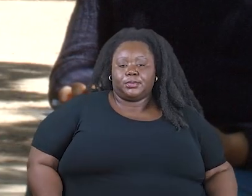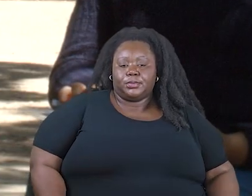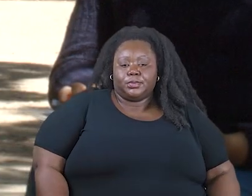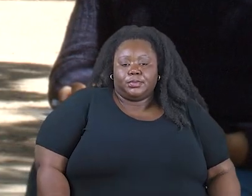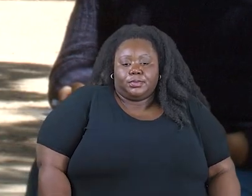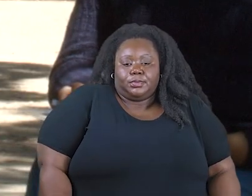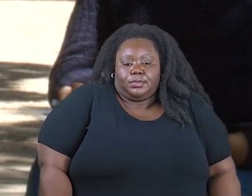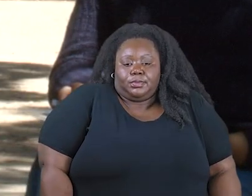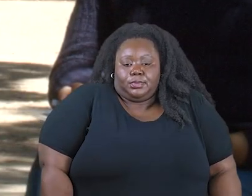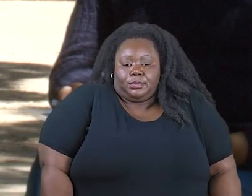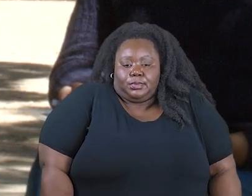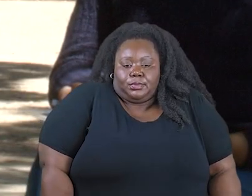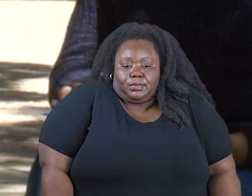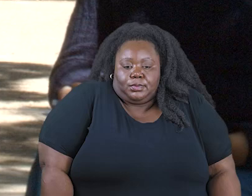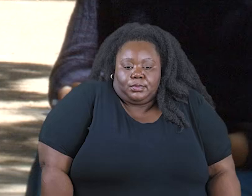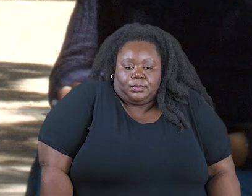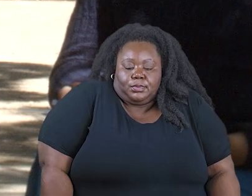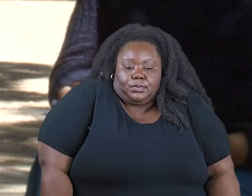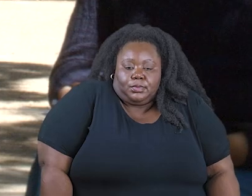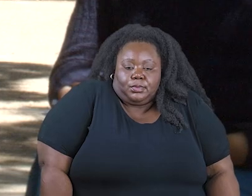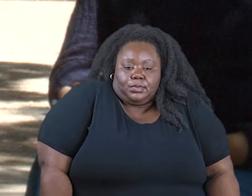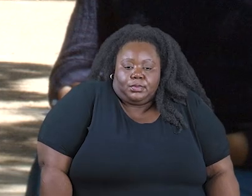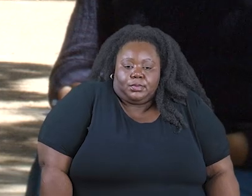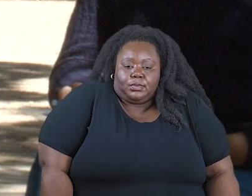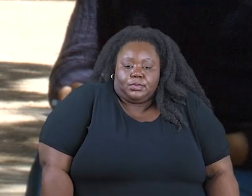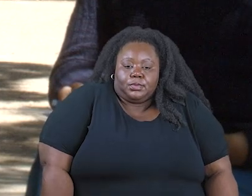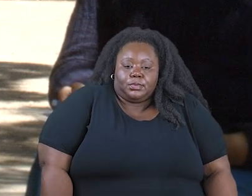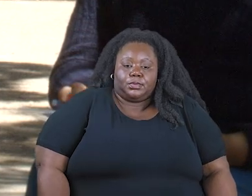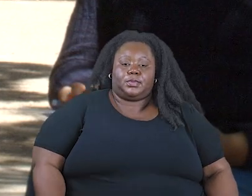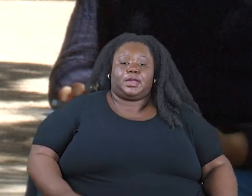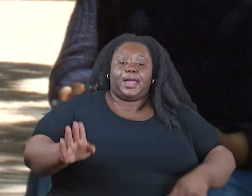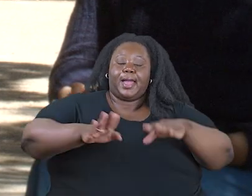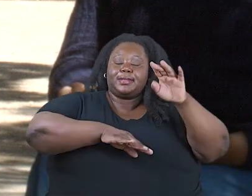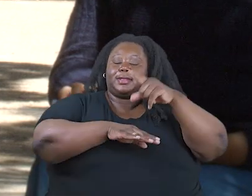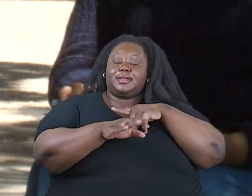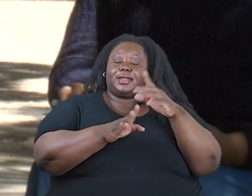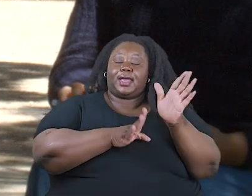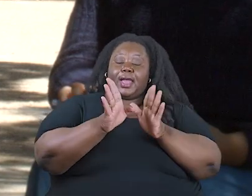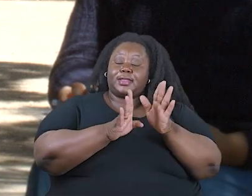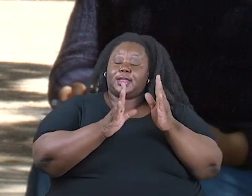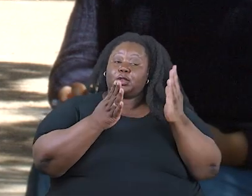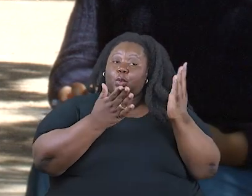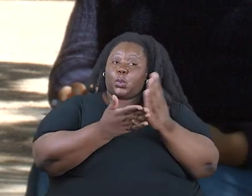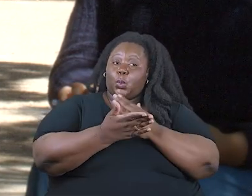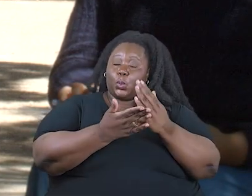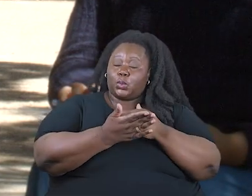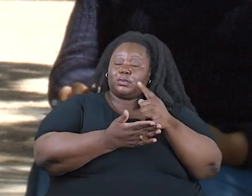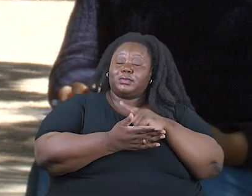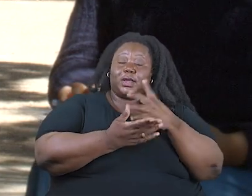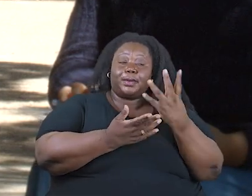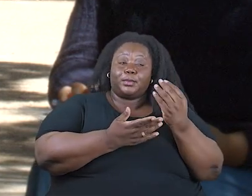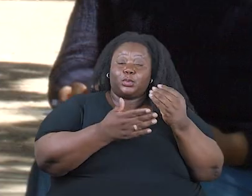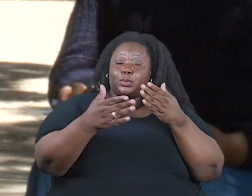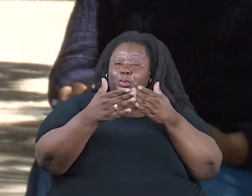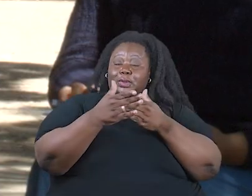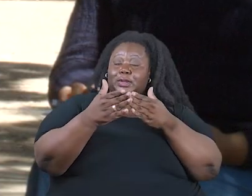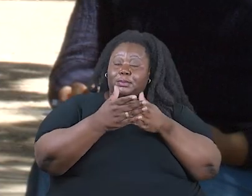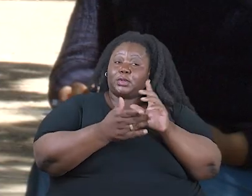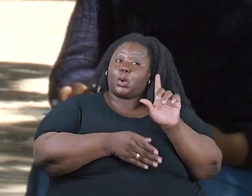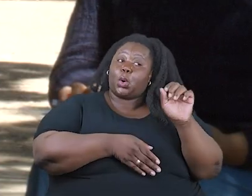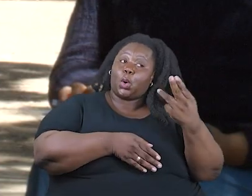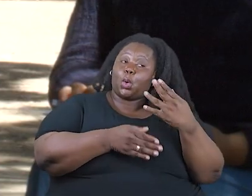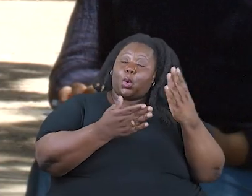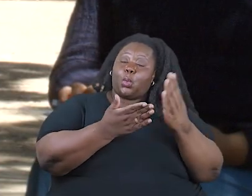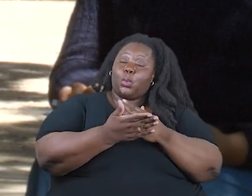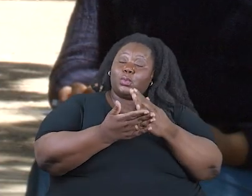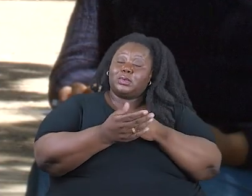Às vezes eles têm graus de acesso. Então, por exemplo, um livro que teve uma tiragem muito limitada, ou um livro que é